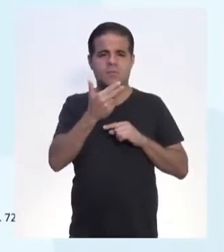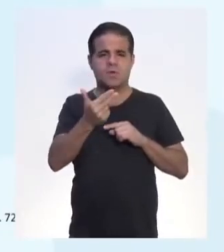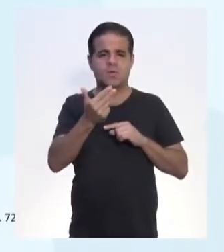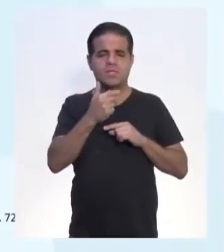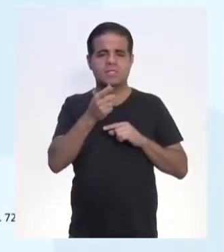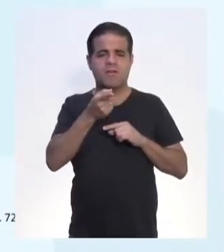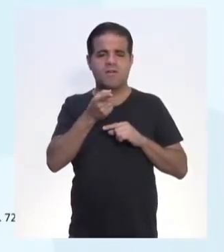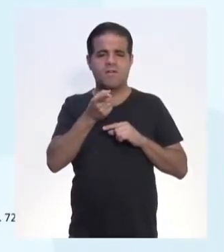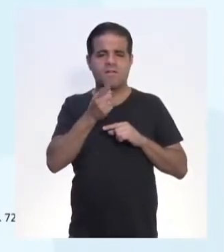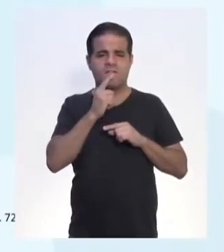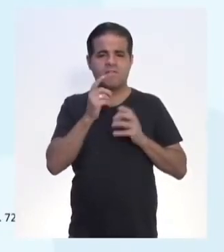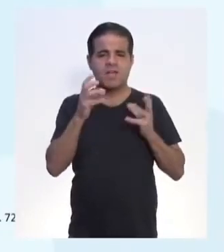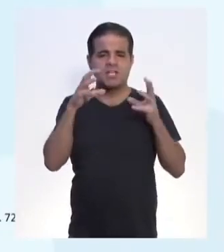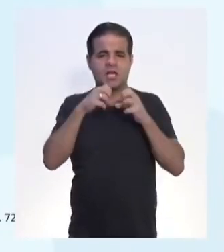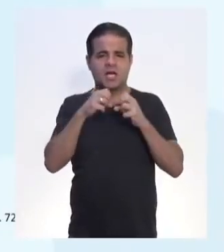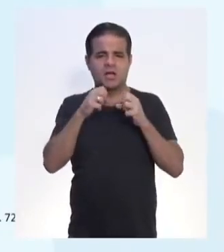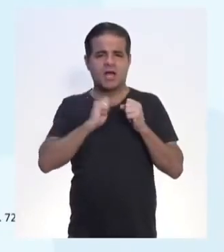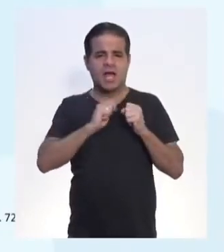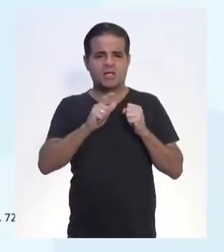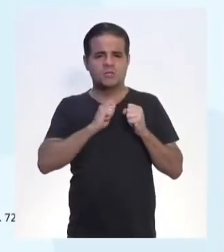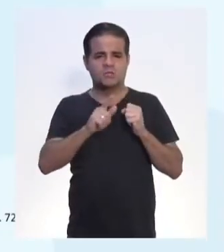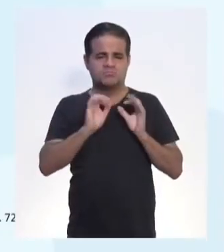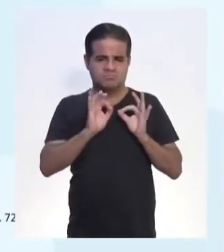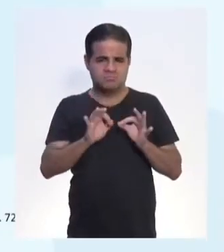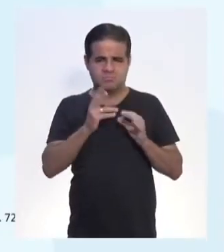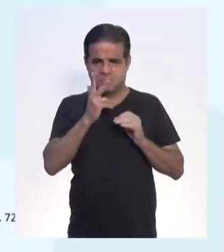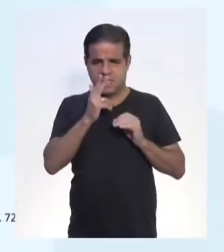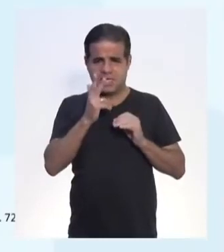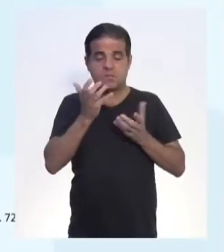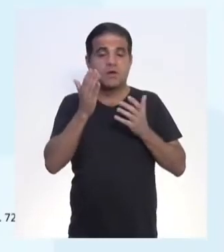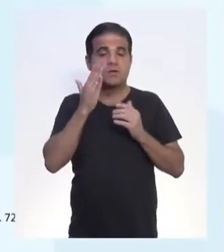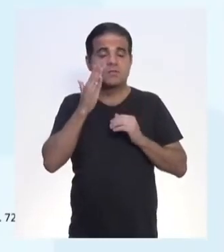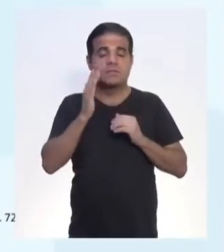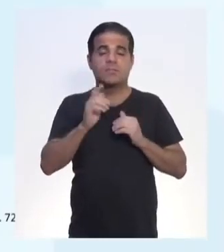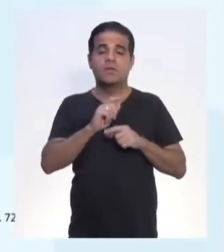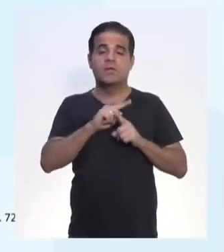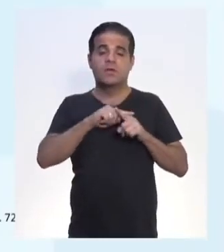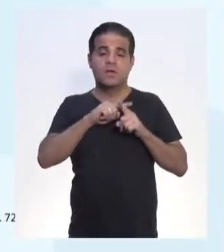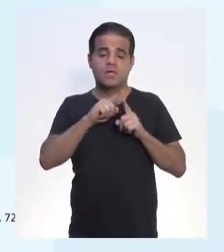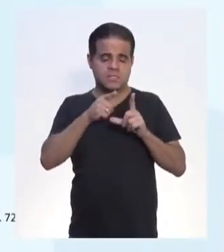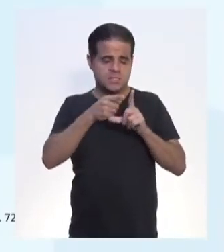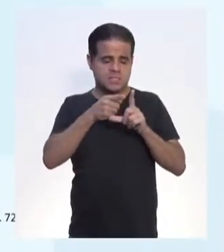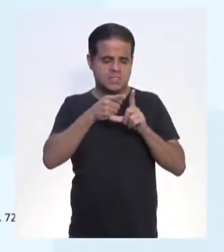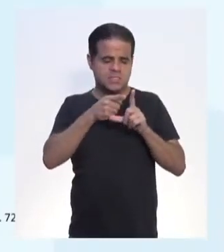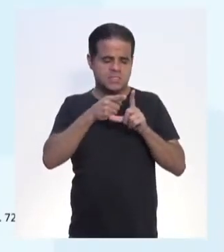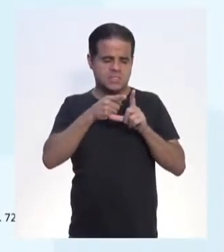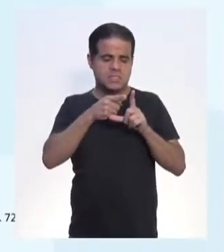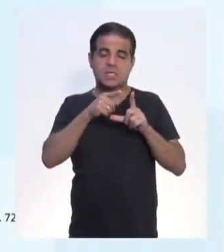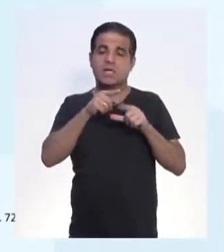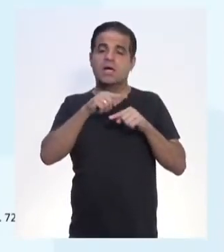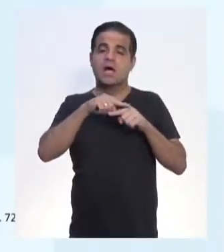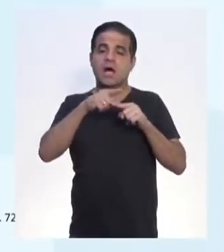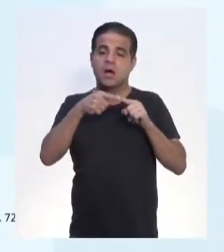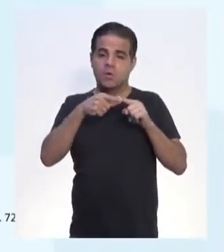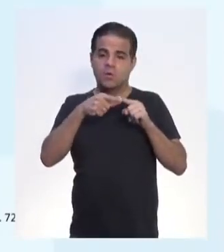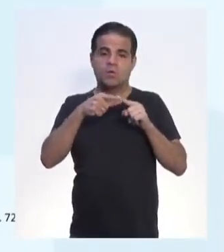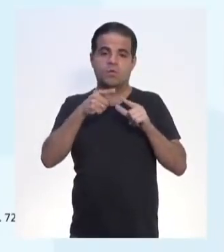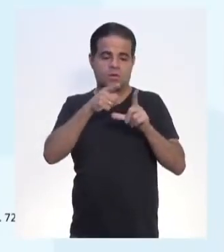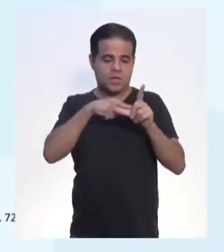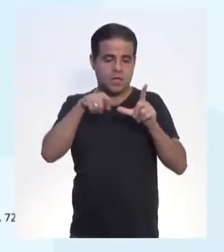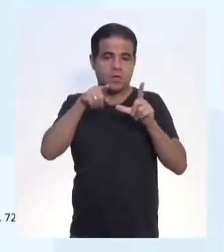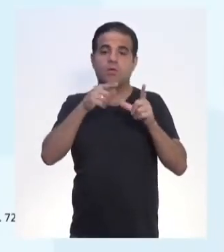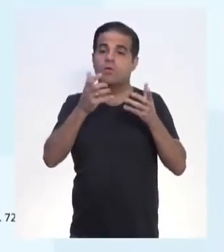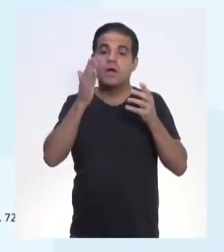azulado, mas é ele, gente. Aí Verde, azul é ele. Eu quero saber então o valor desse ângulo alfa que está em laranja. Lembrando, ó,